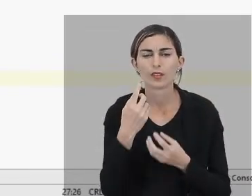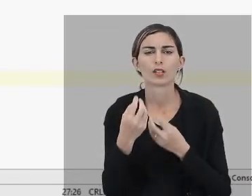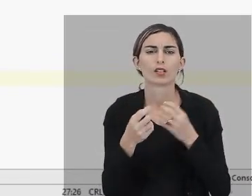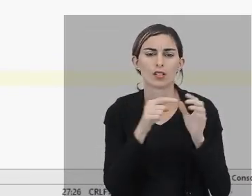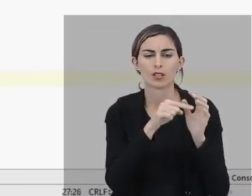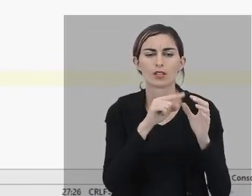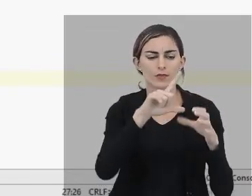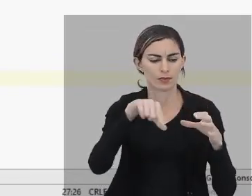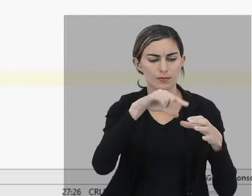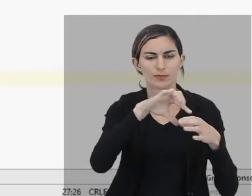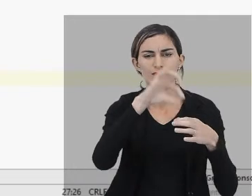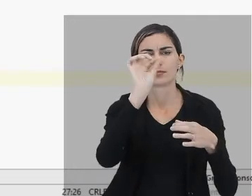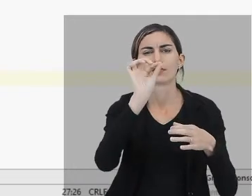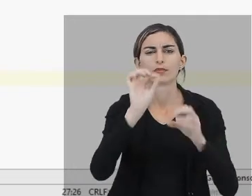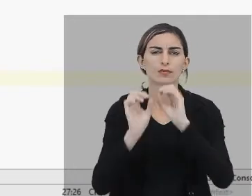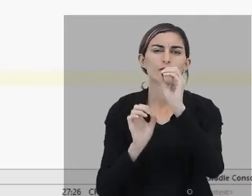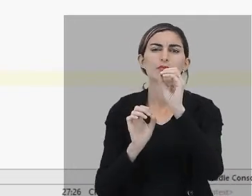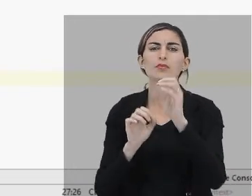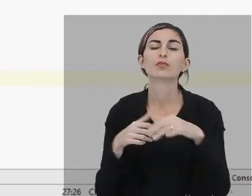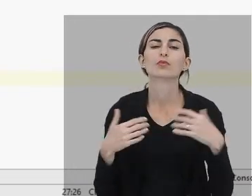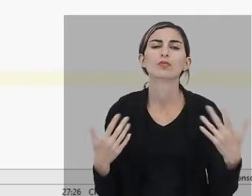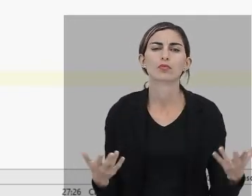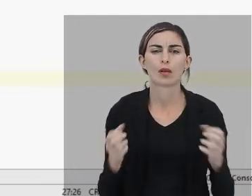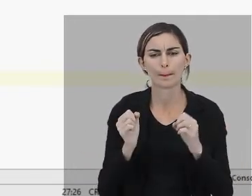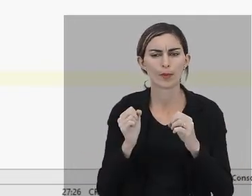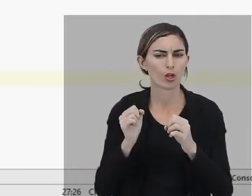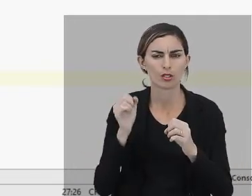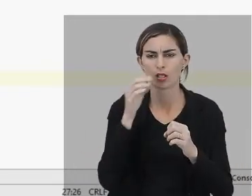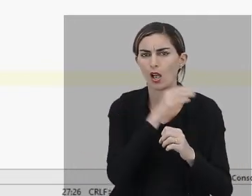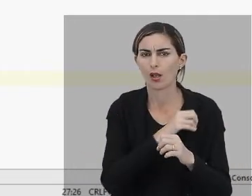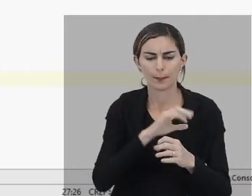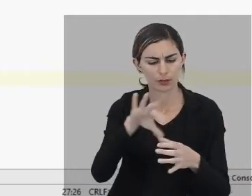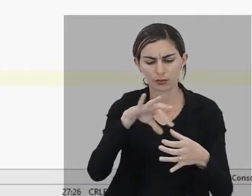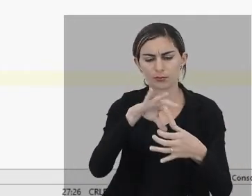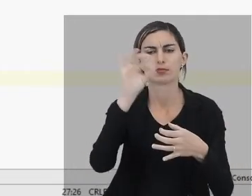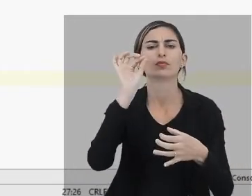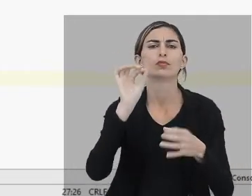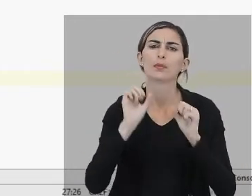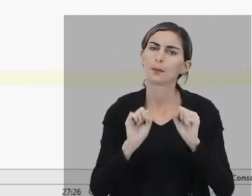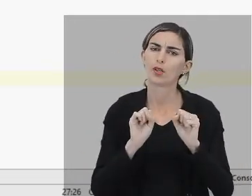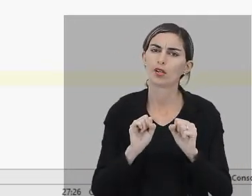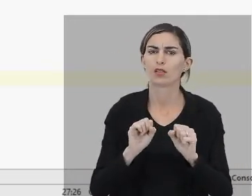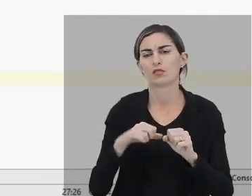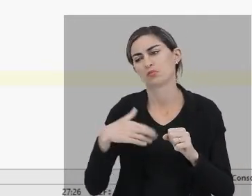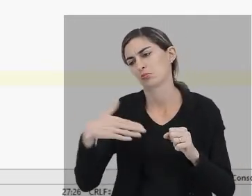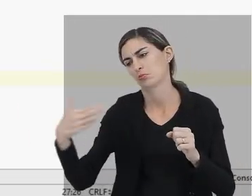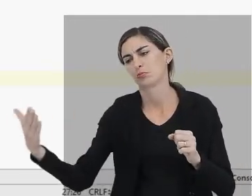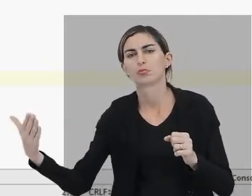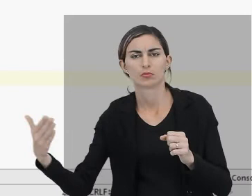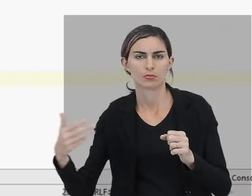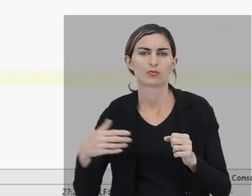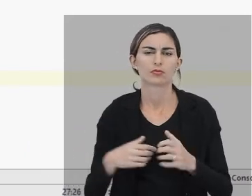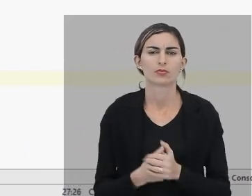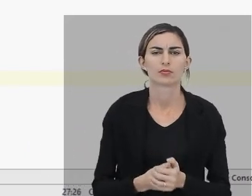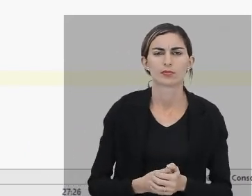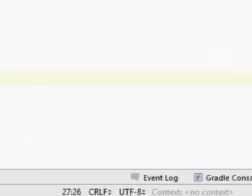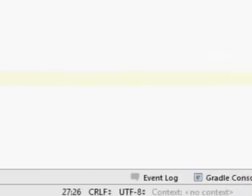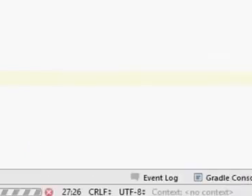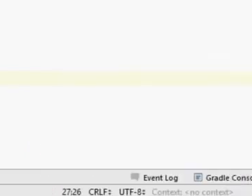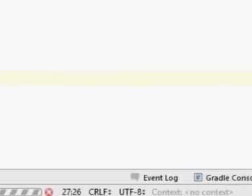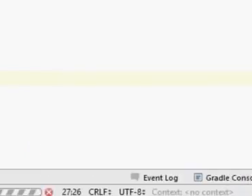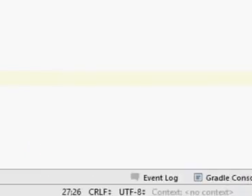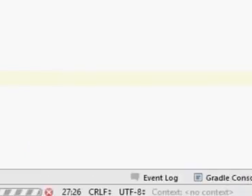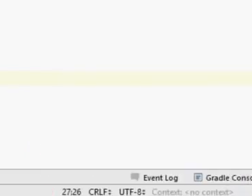que momento ele vai sortear o 0. Pode ser logo de cara e a gente só vai ter um botão, pode ser mais de um.